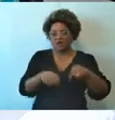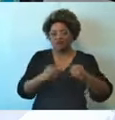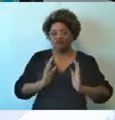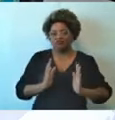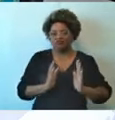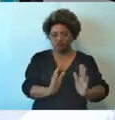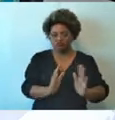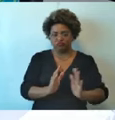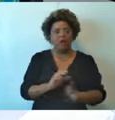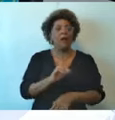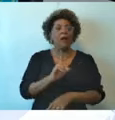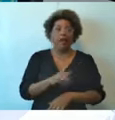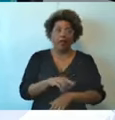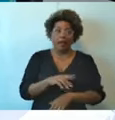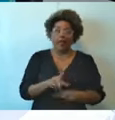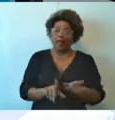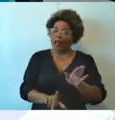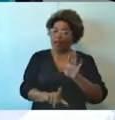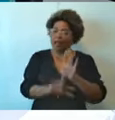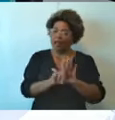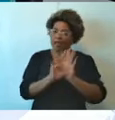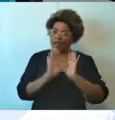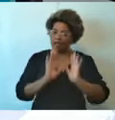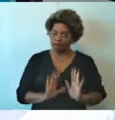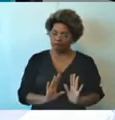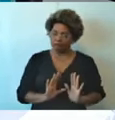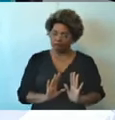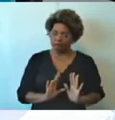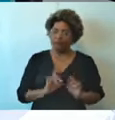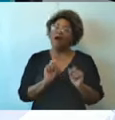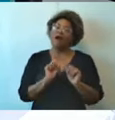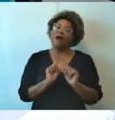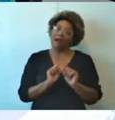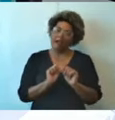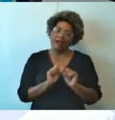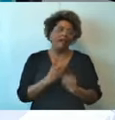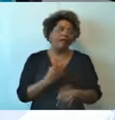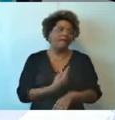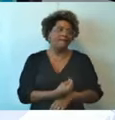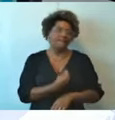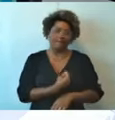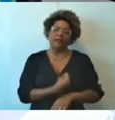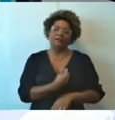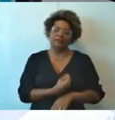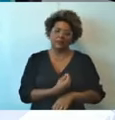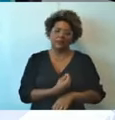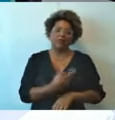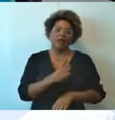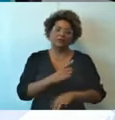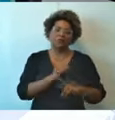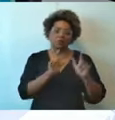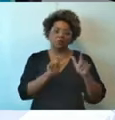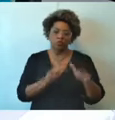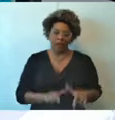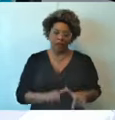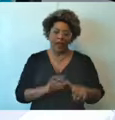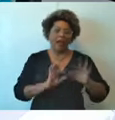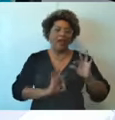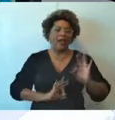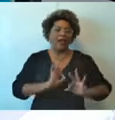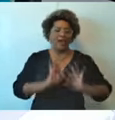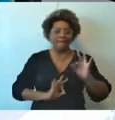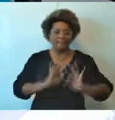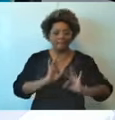questão legal a implantação das ciclovias. Ela faz parte, uma rede de ciclovia faz parte do plano diretor da